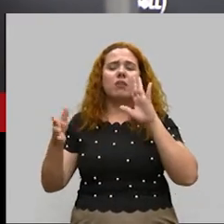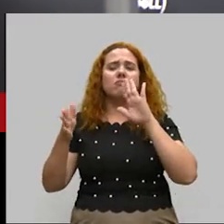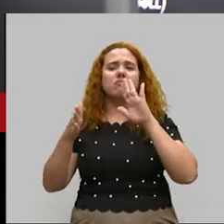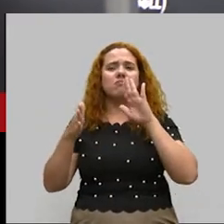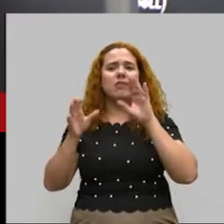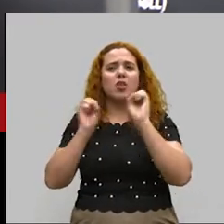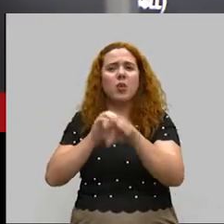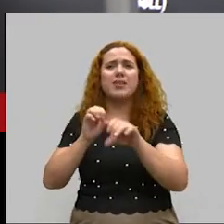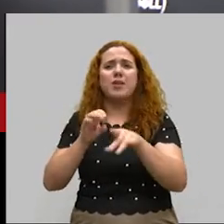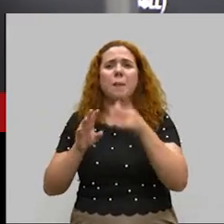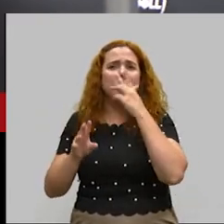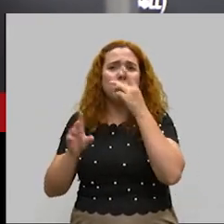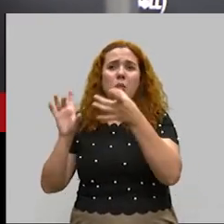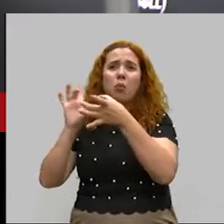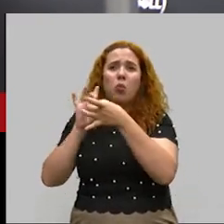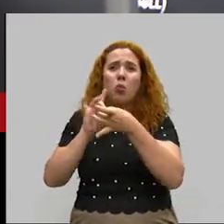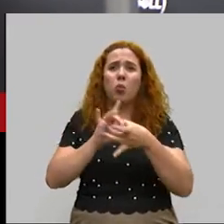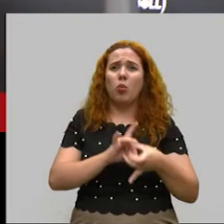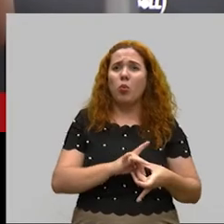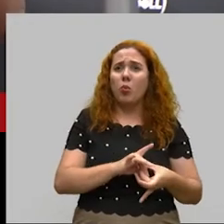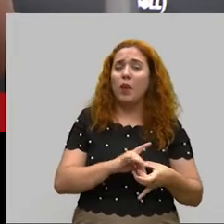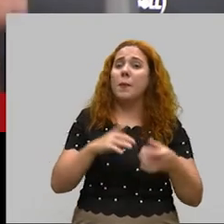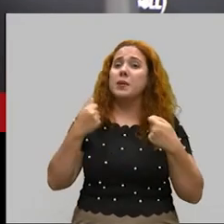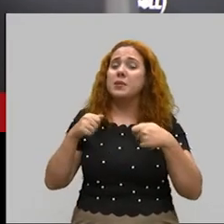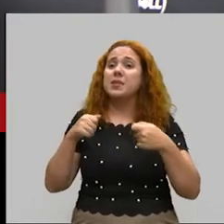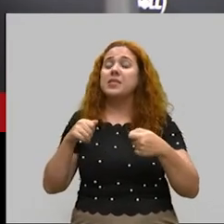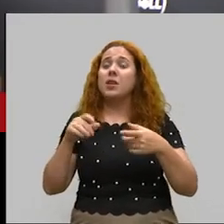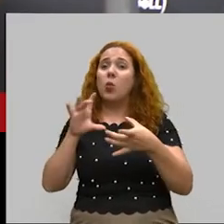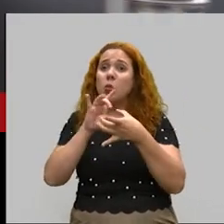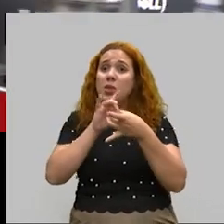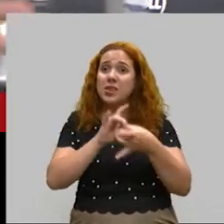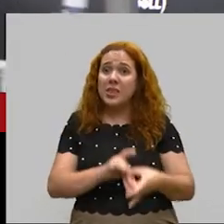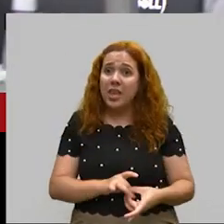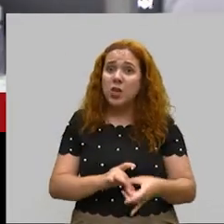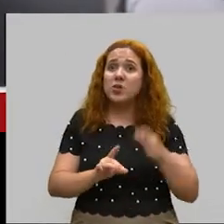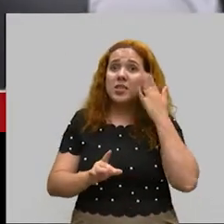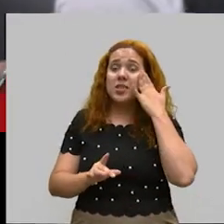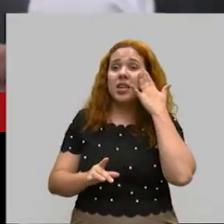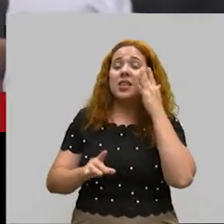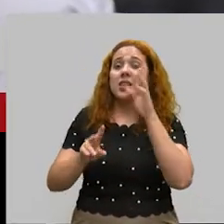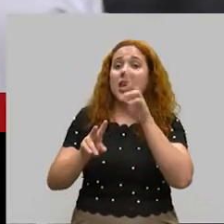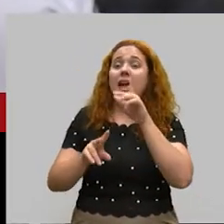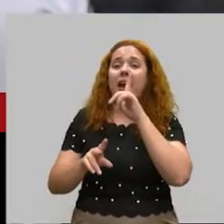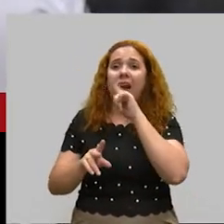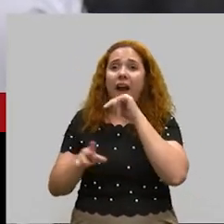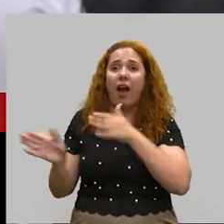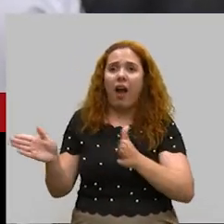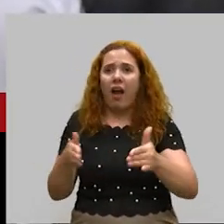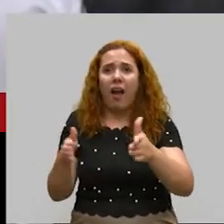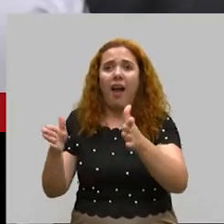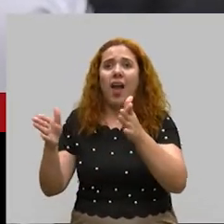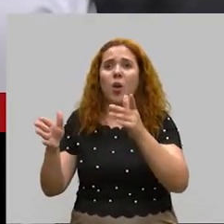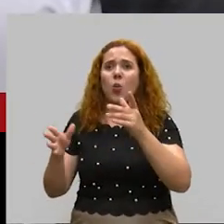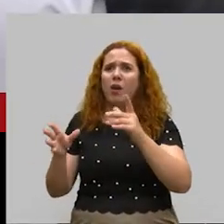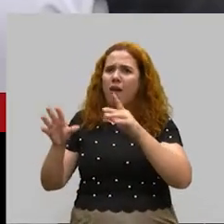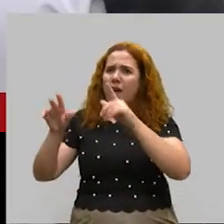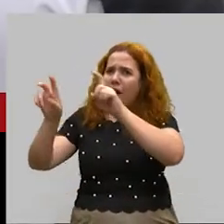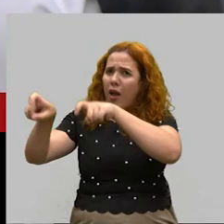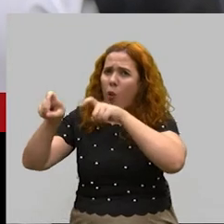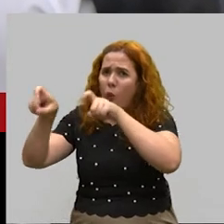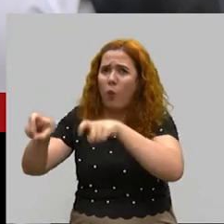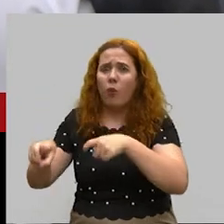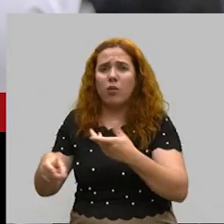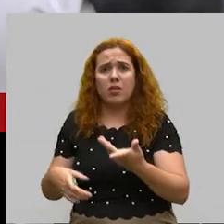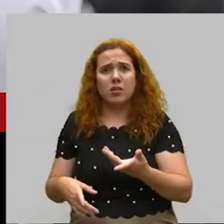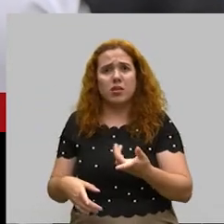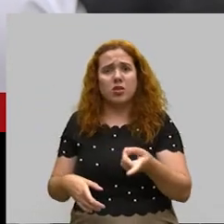contexto que reconhece a territorialidade daqueles territórios das bacias ideográficas que a gente pega como referência então nós tem